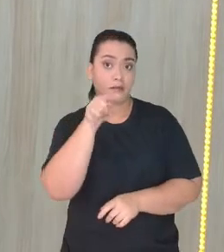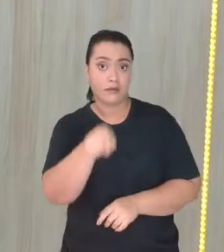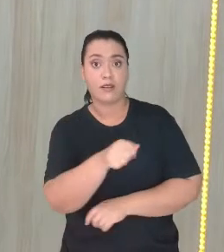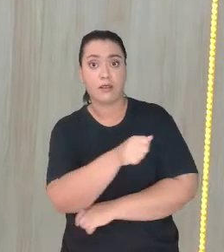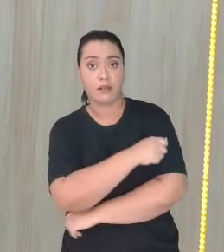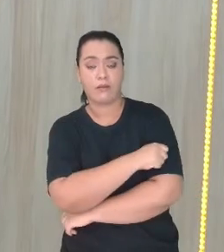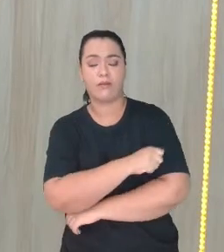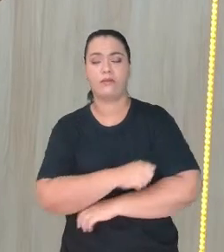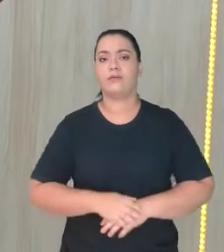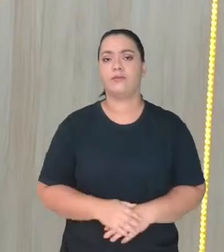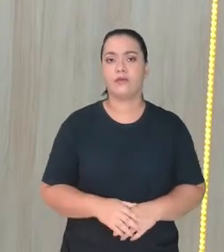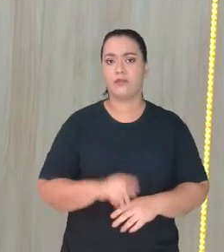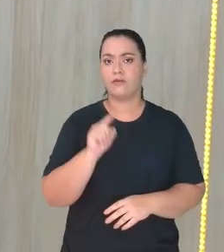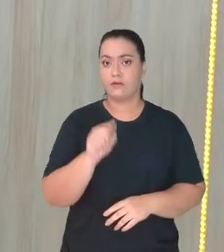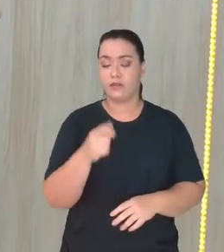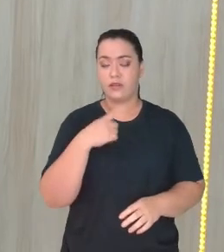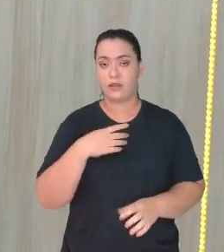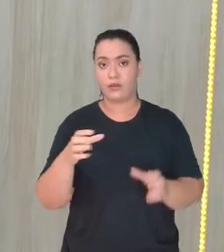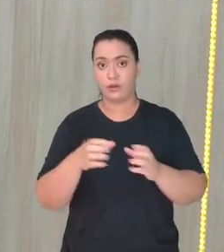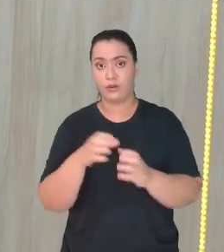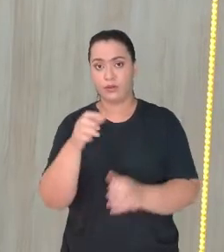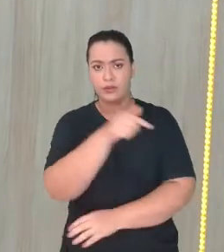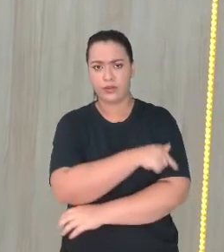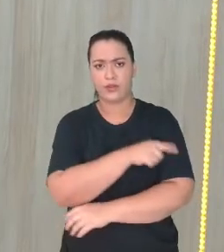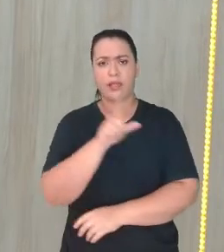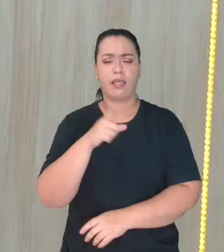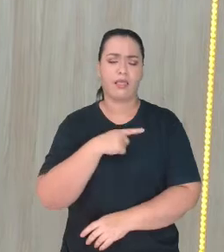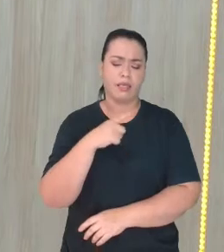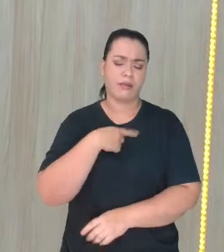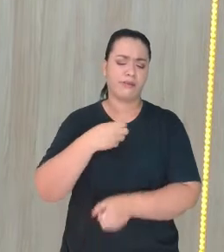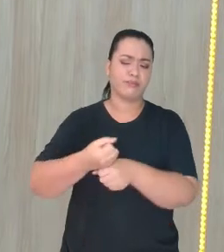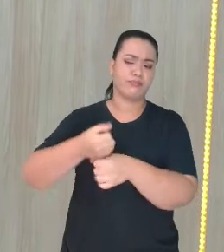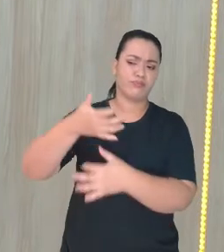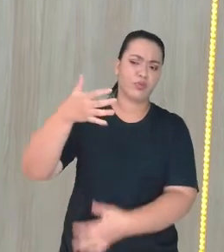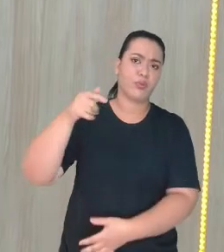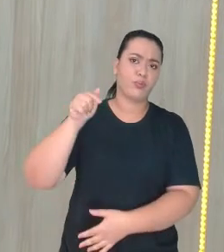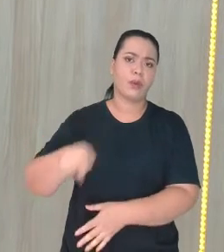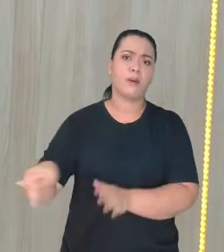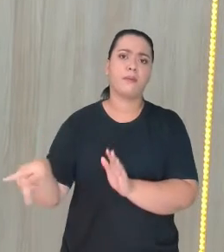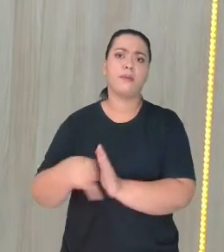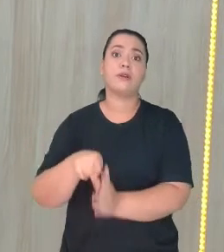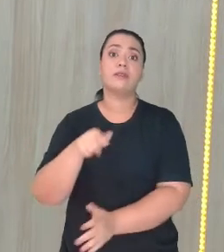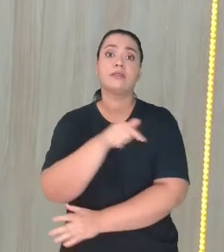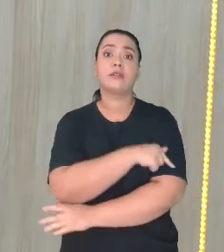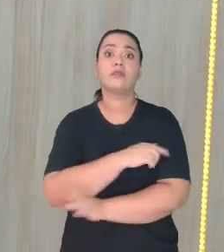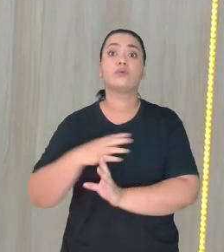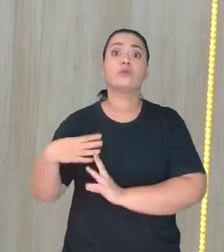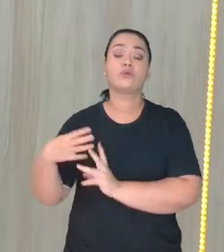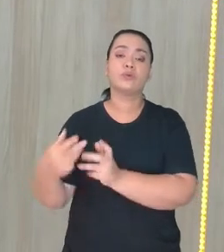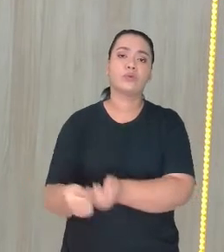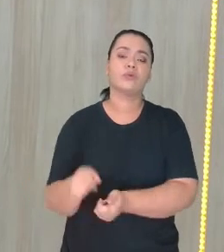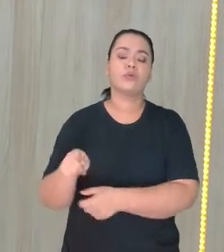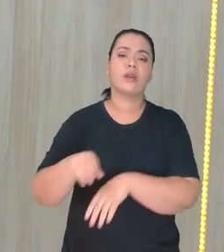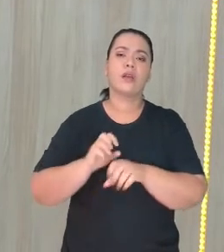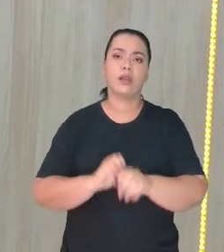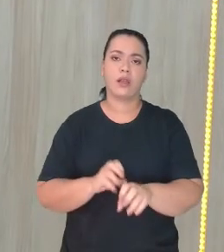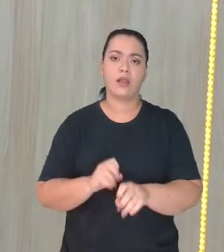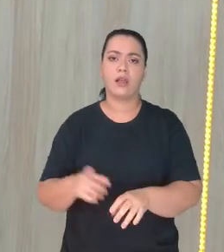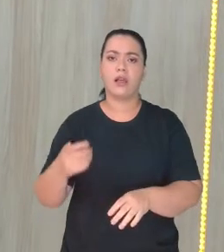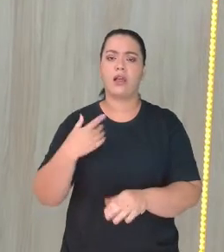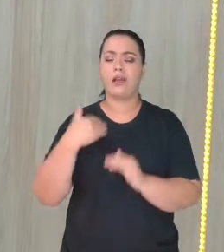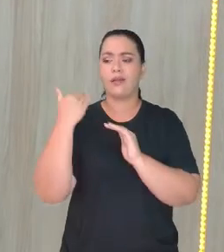Então, você que é da turma aí do 7º ano, tem uma playlist lá do 7º ano com todas as aulas pela